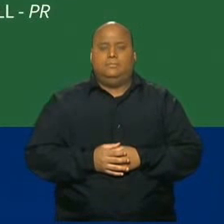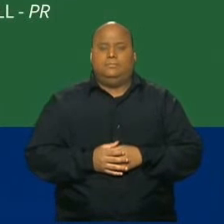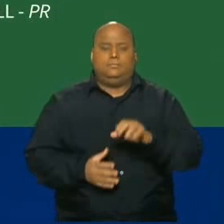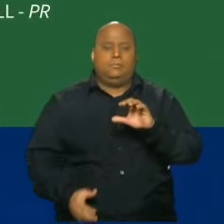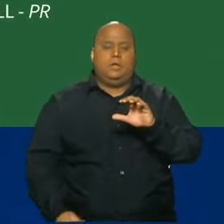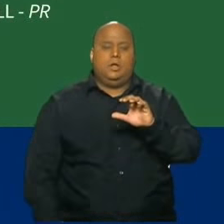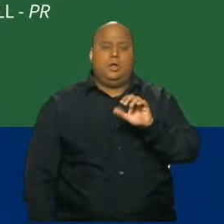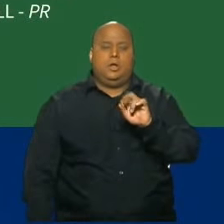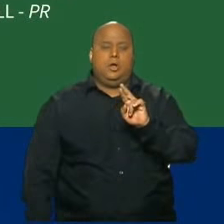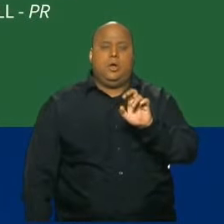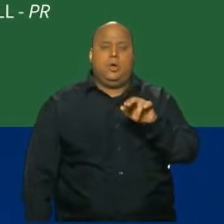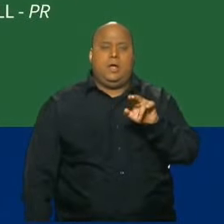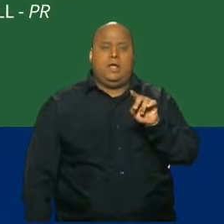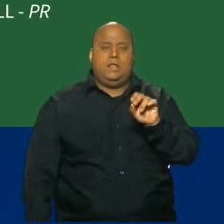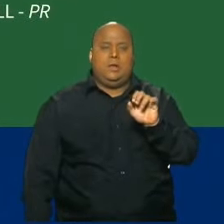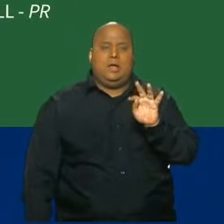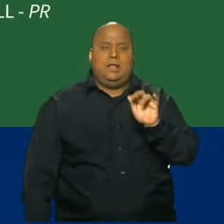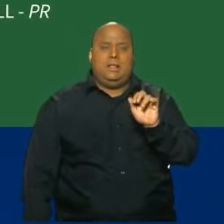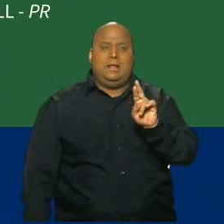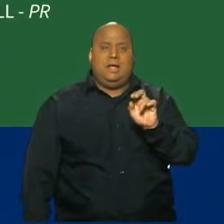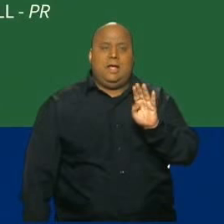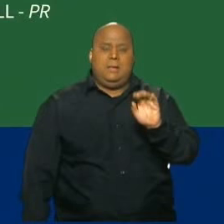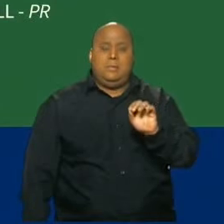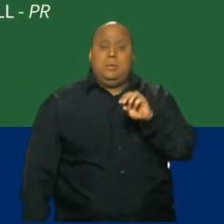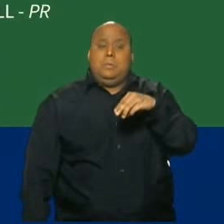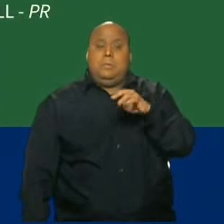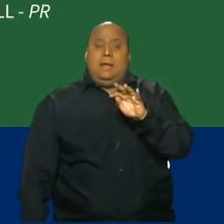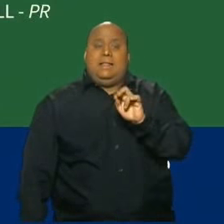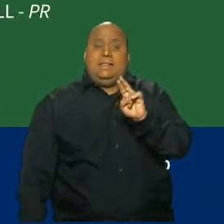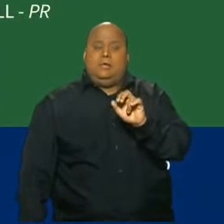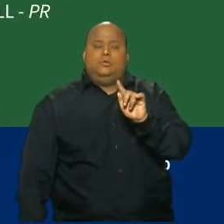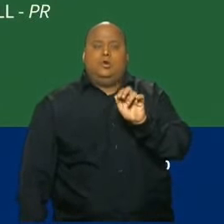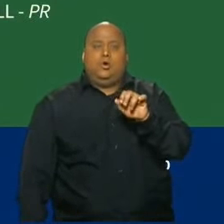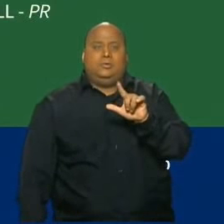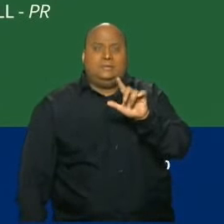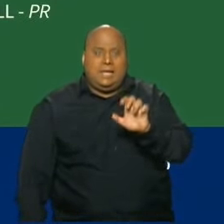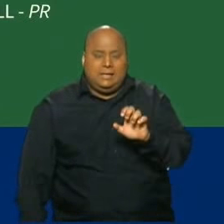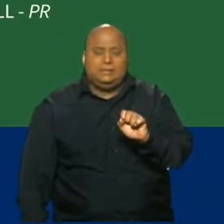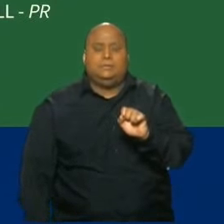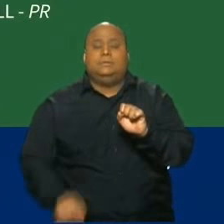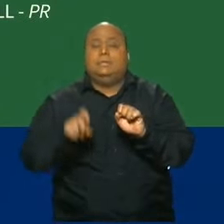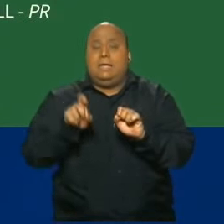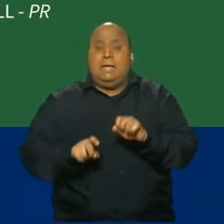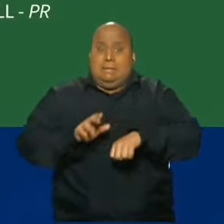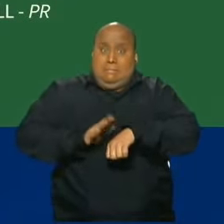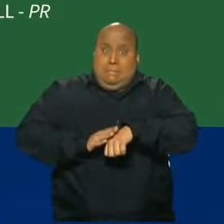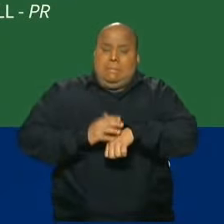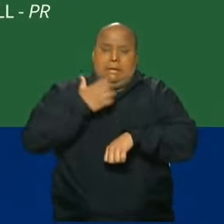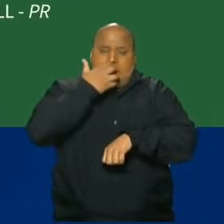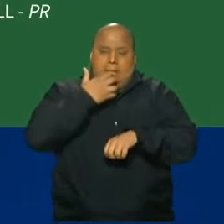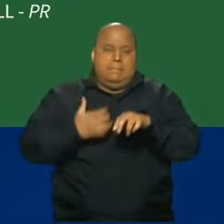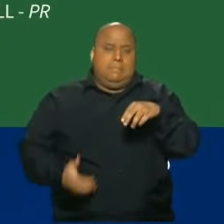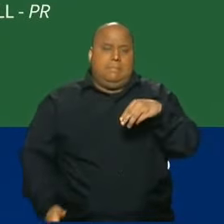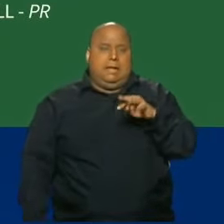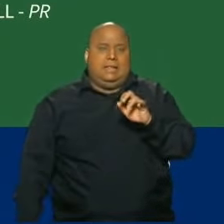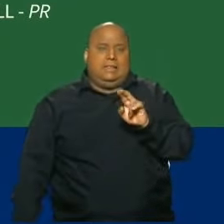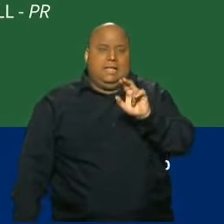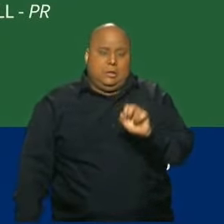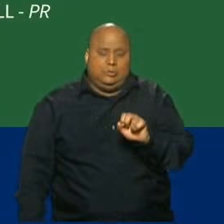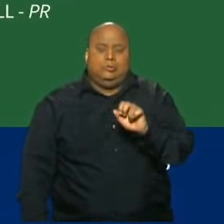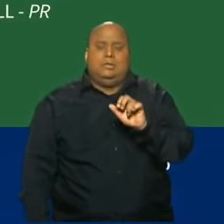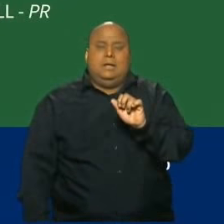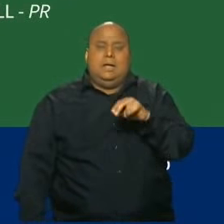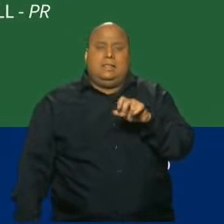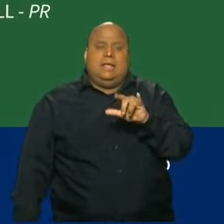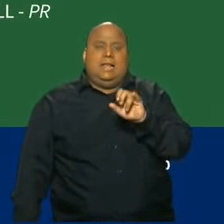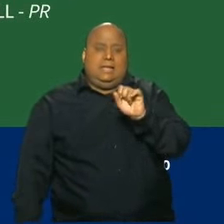Correndo Atrás do Rabo, autoria Matheus Gonzalez, interpretação Matheus Gonzalez Trio e Annalisa